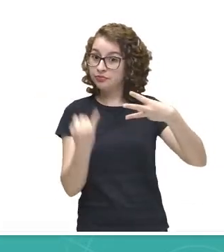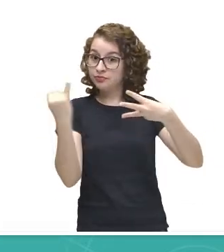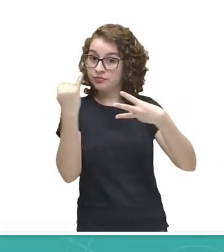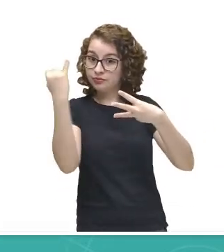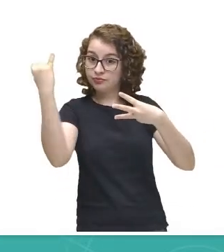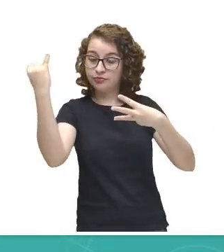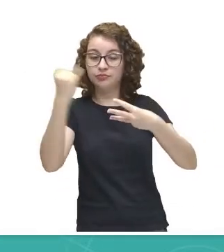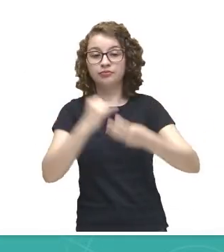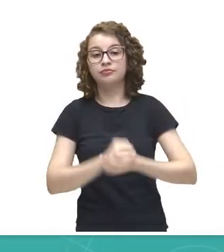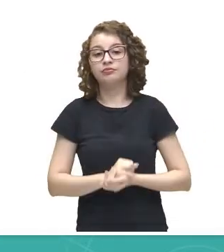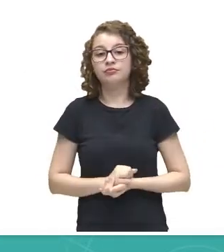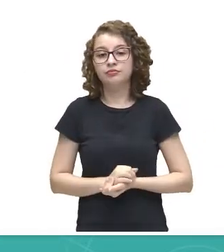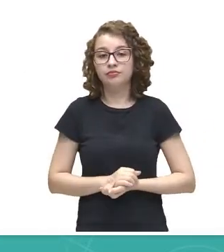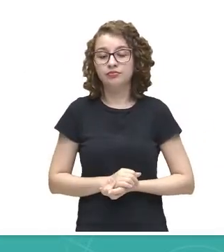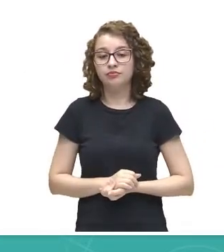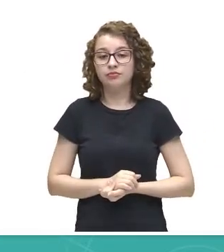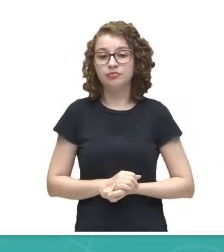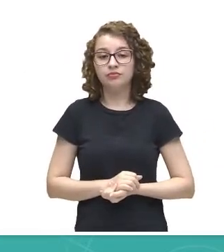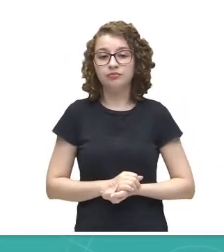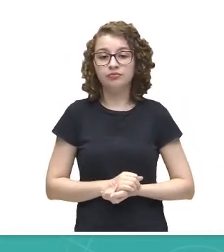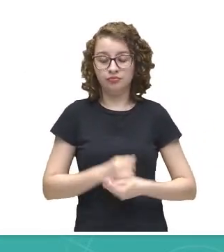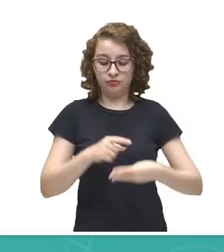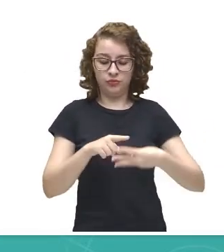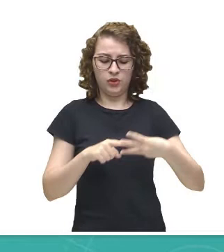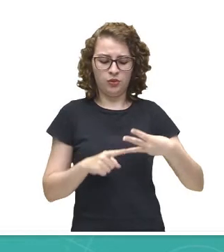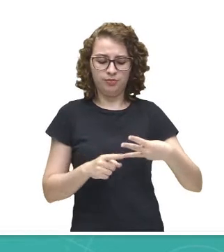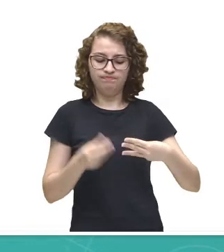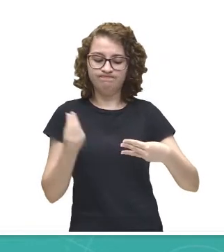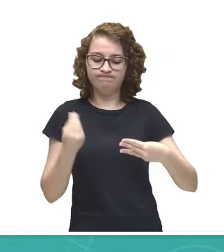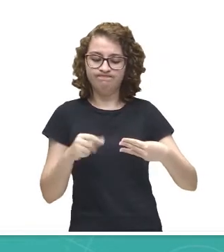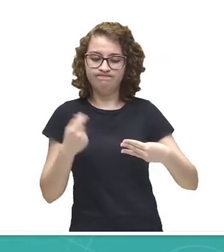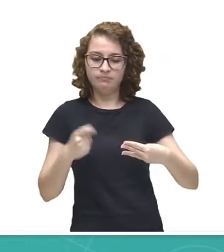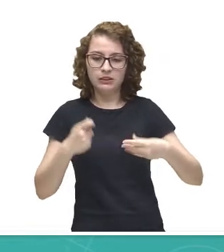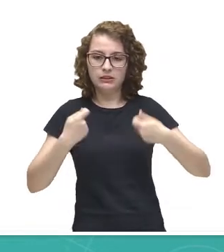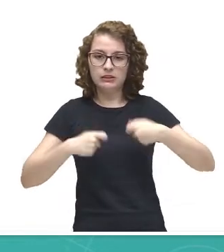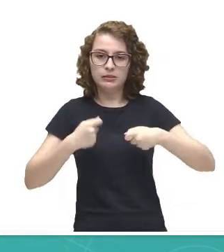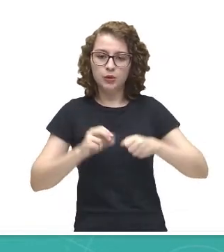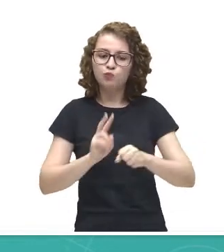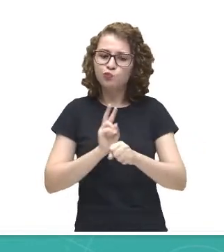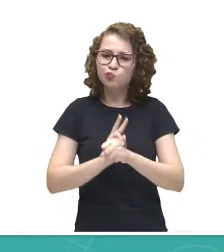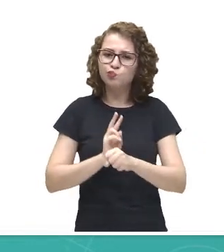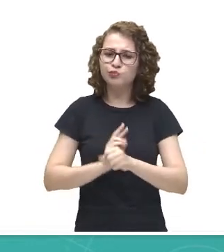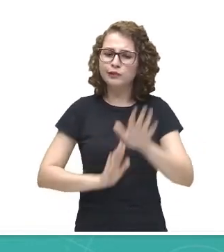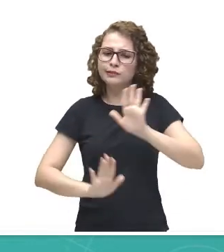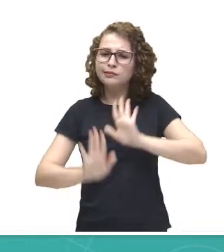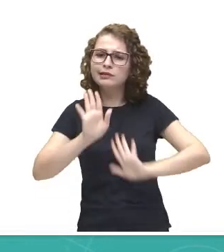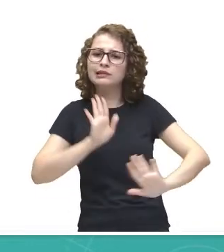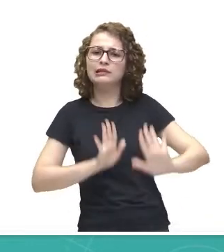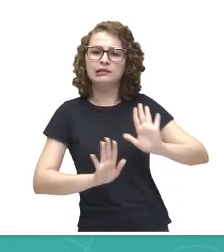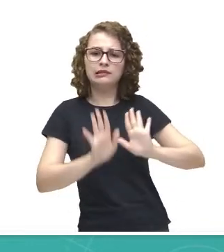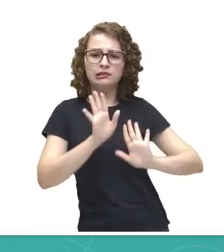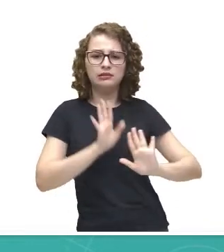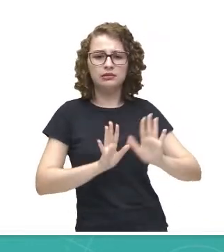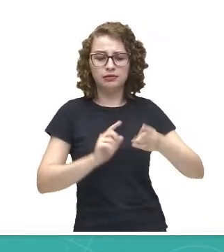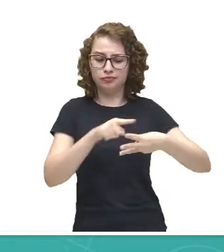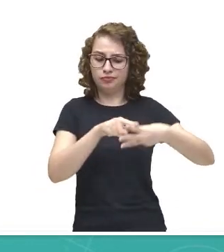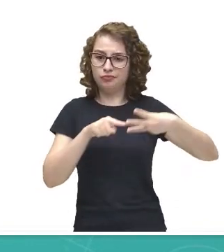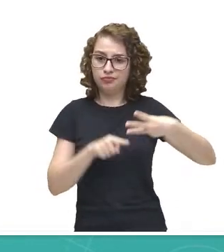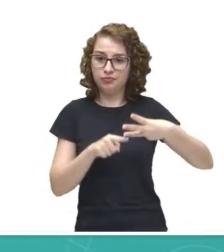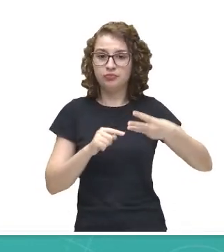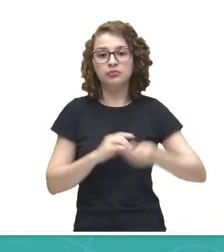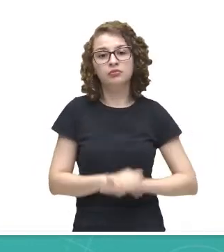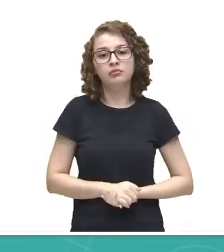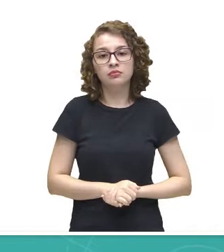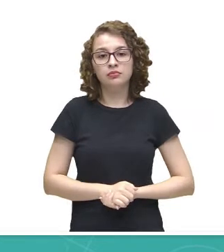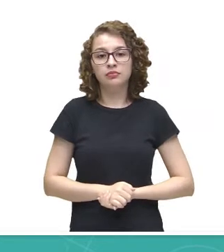no processo de envelhecimento. Então, a gente tem que tomar muito cuidado com essas questões que eu falei para